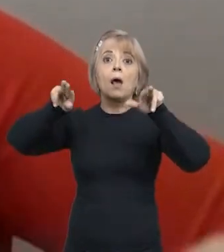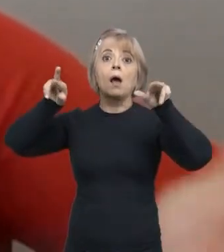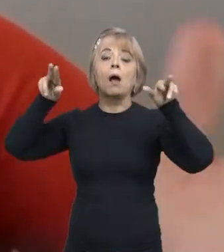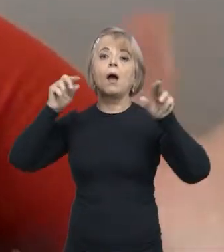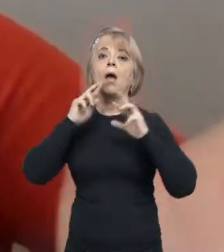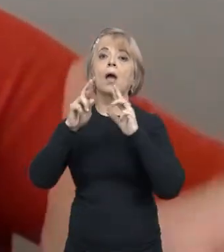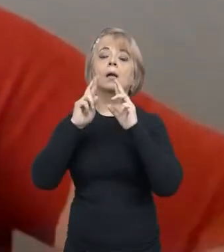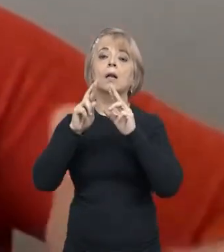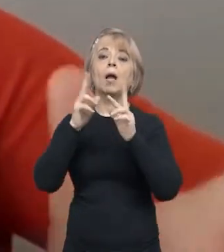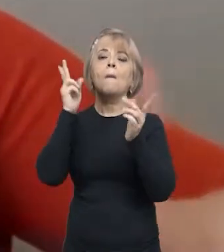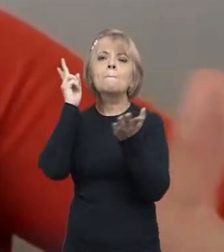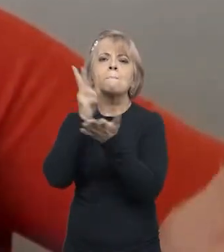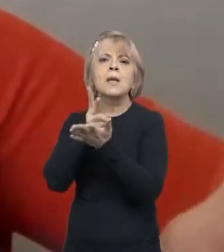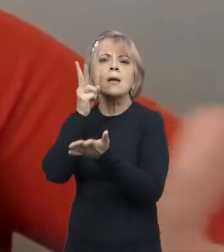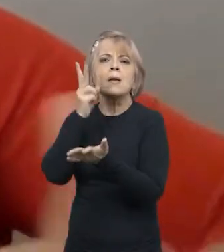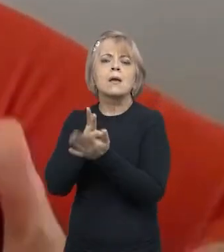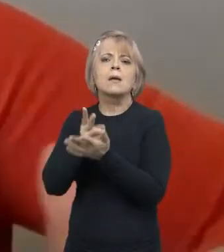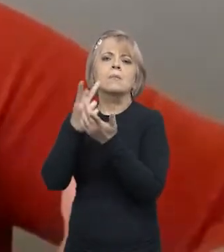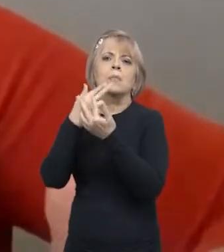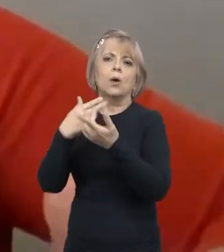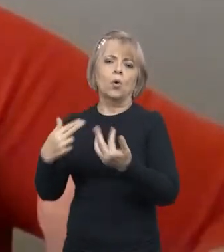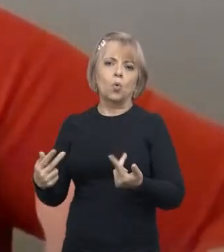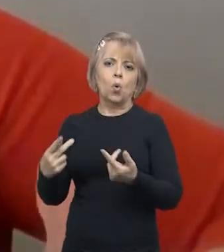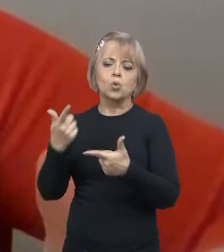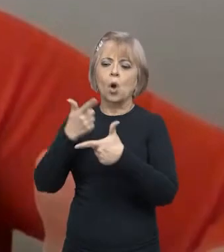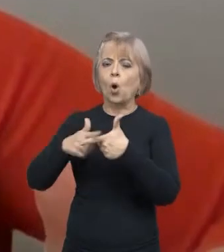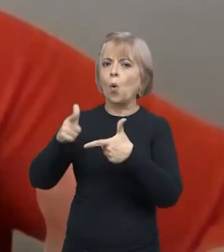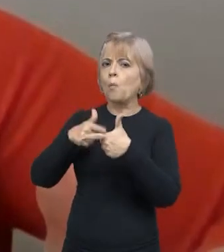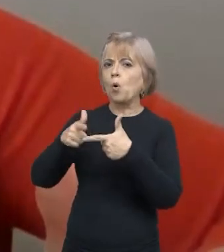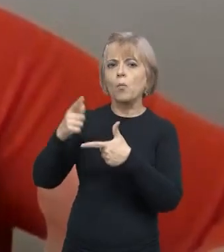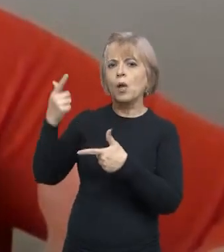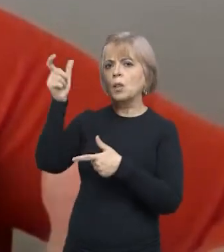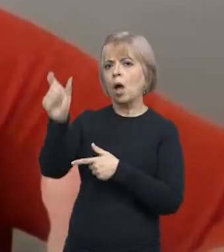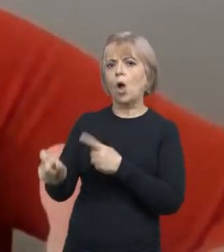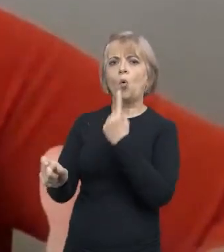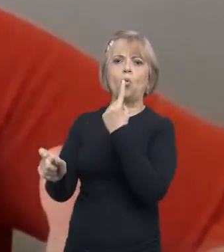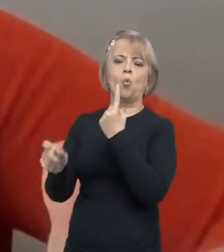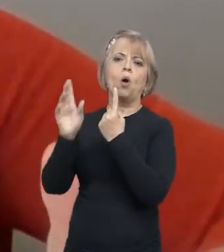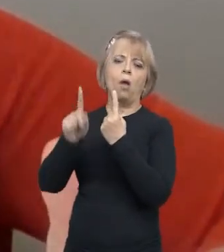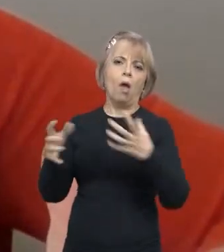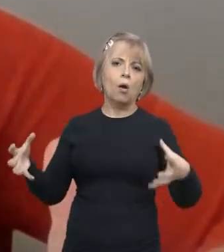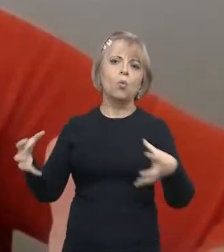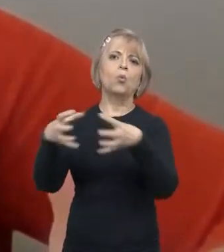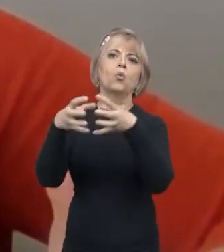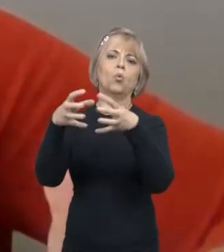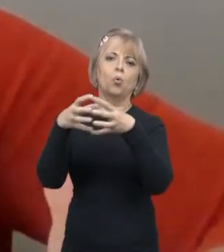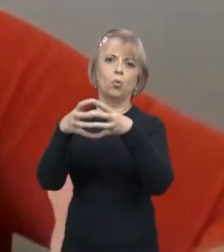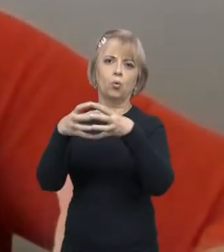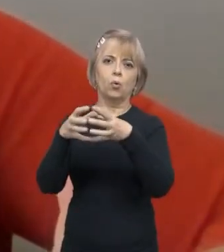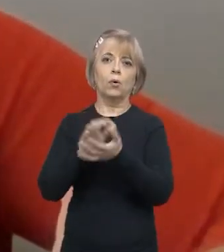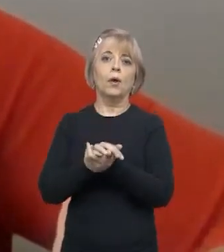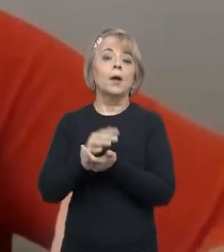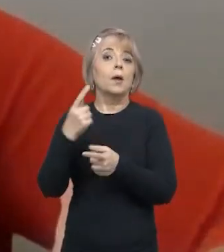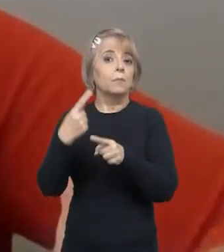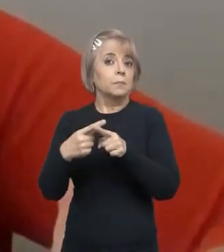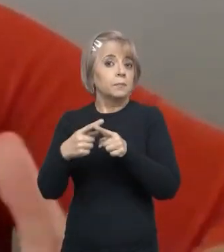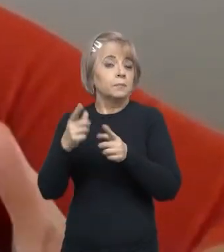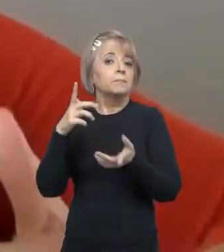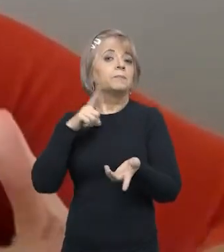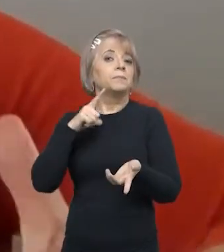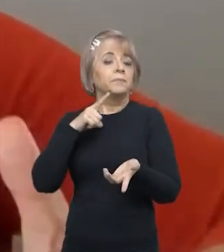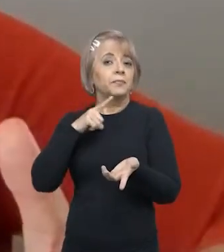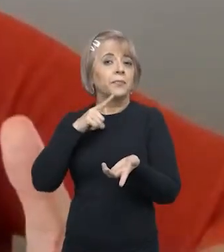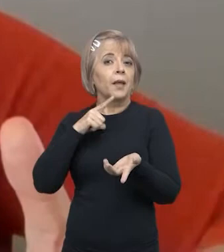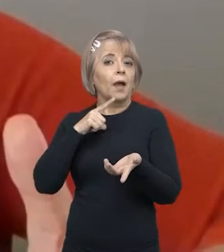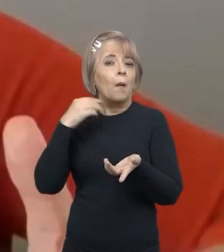de reclamações idênticas a essa que demonstra que o problema na verdade é coletivo. Né? Aquela instituição bancária, ela cobra o seguro